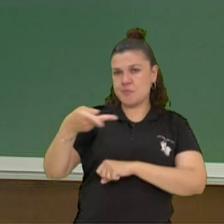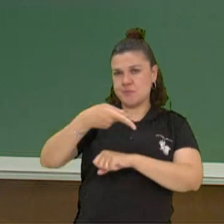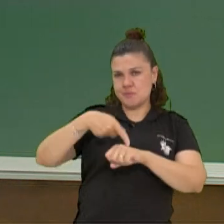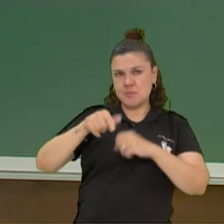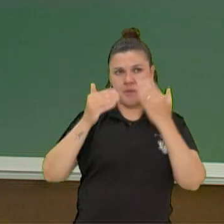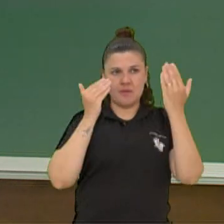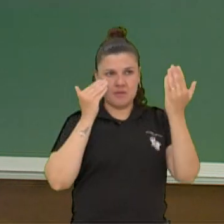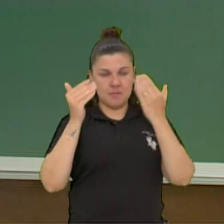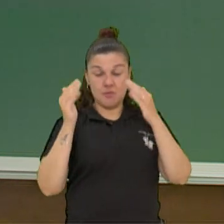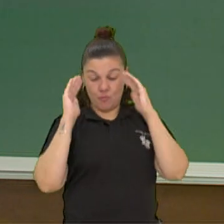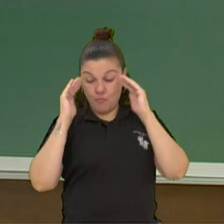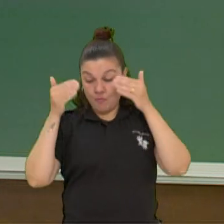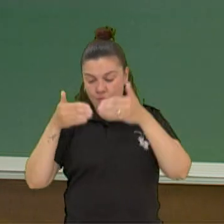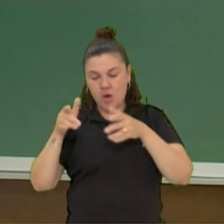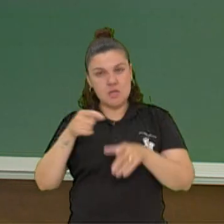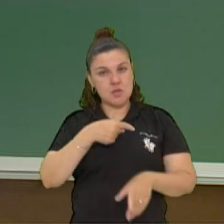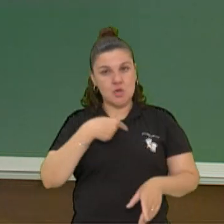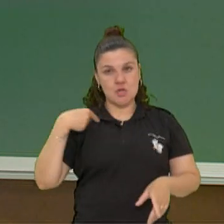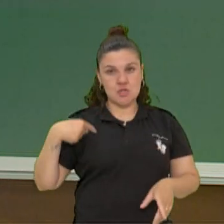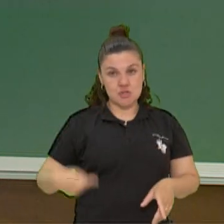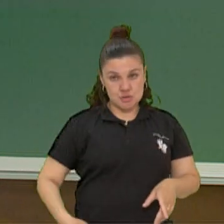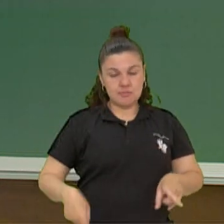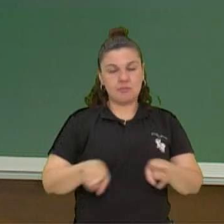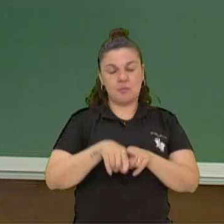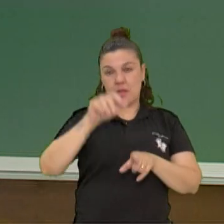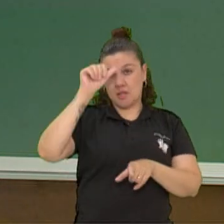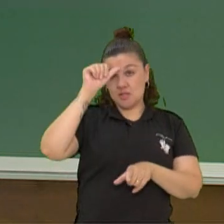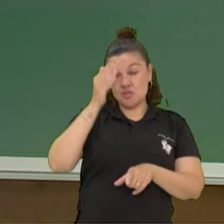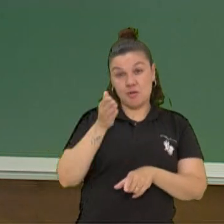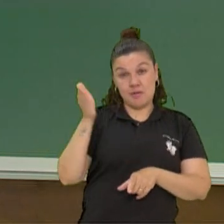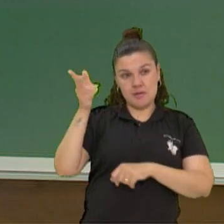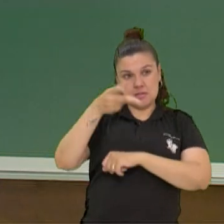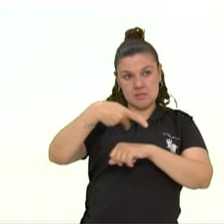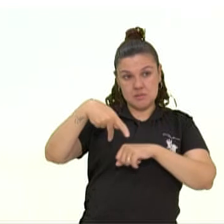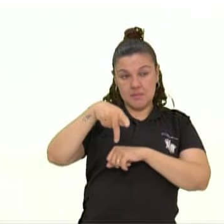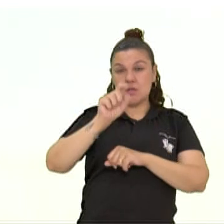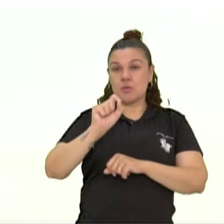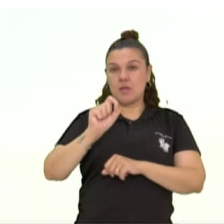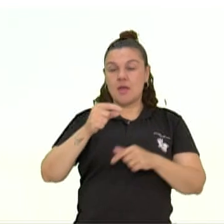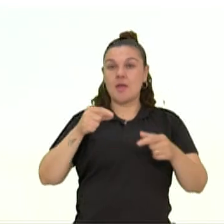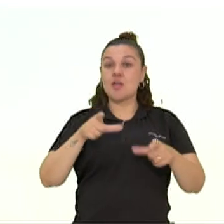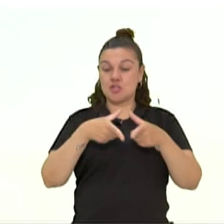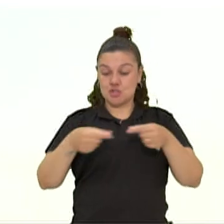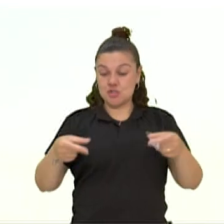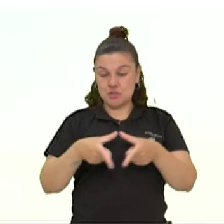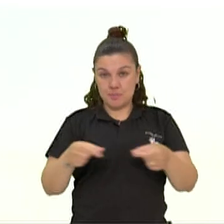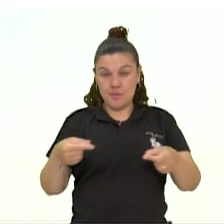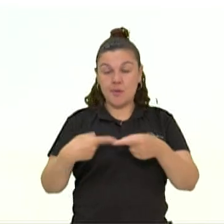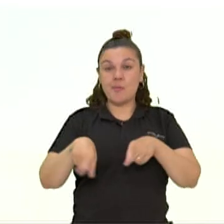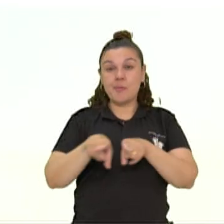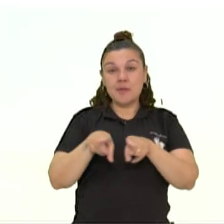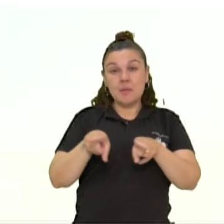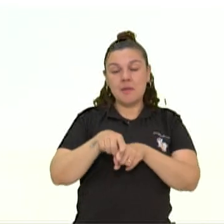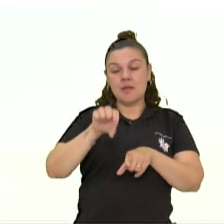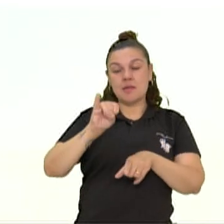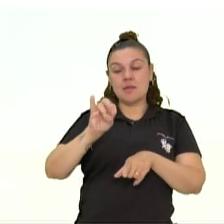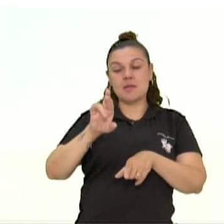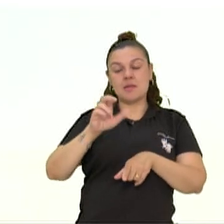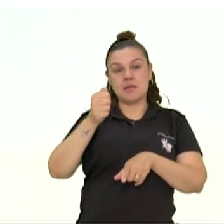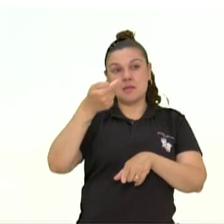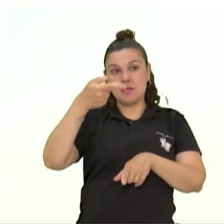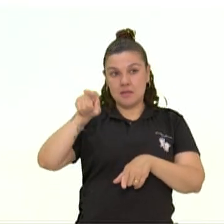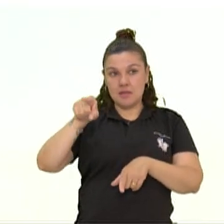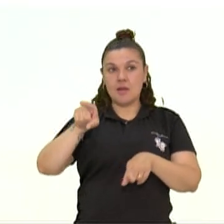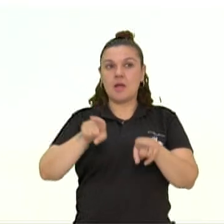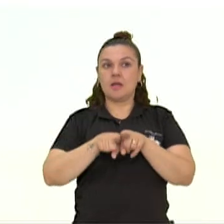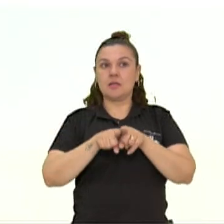concentrar só em China e Índia. Aqui o Irã, país do Oriente Médio, Japão, país do Extremo Oriente, também com projeções